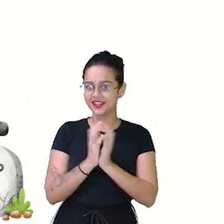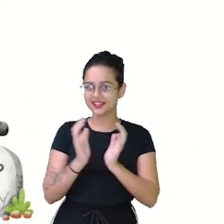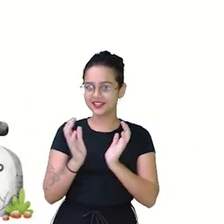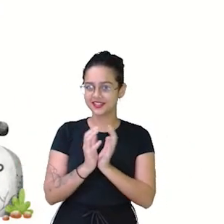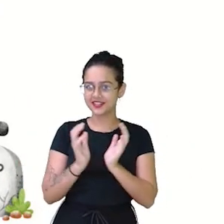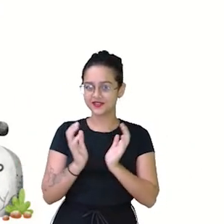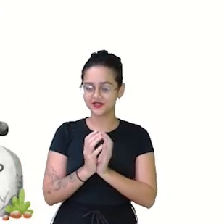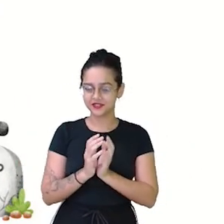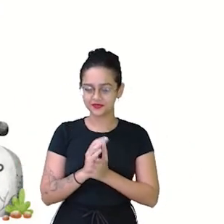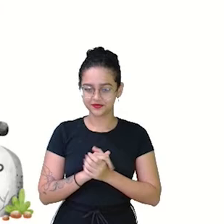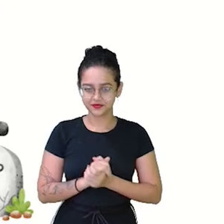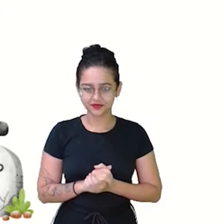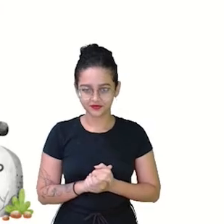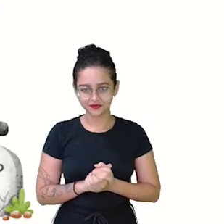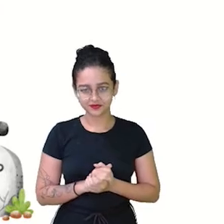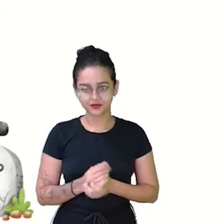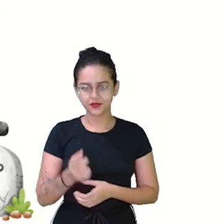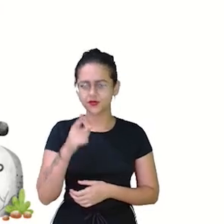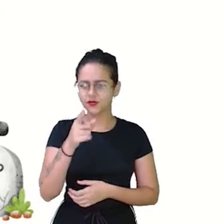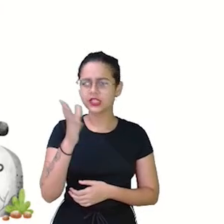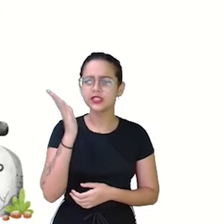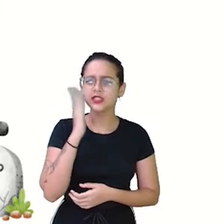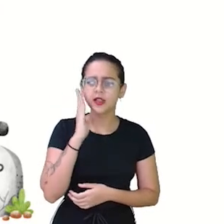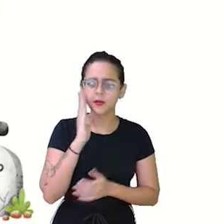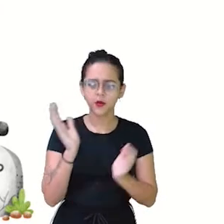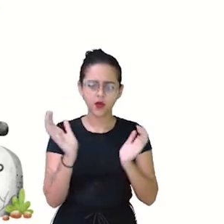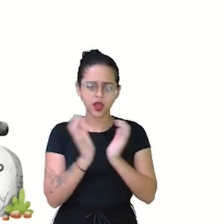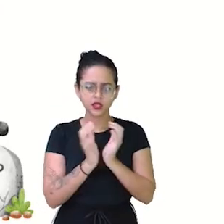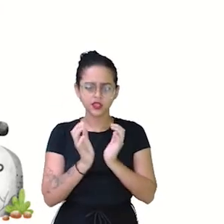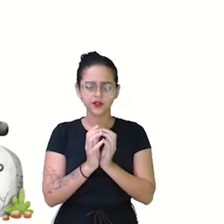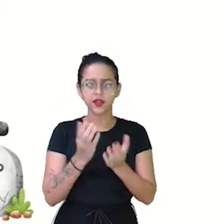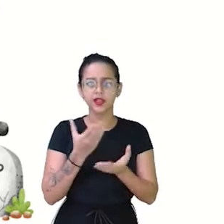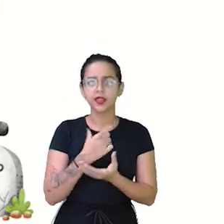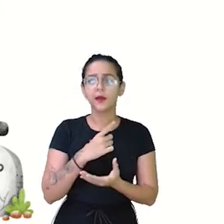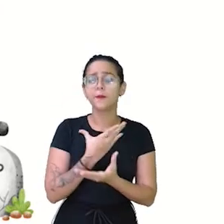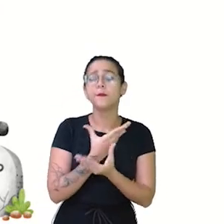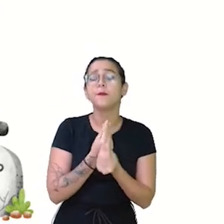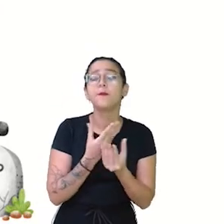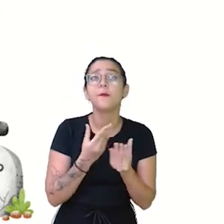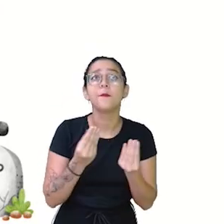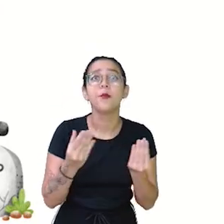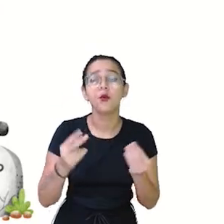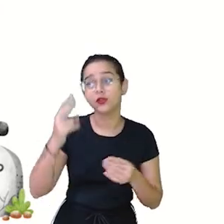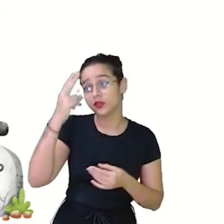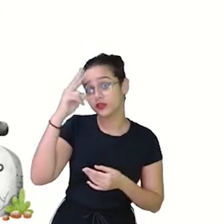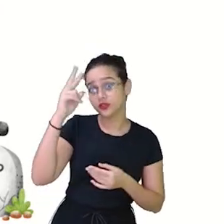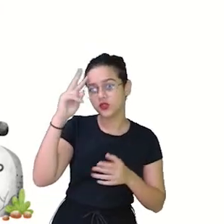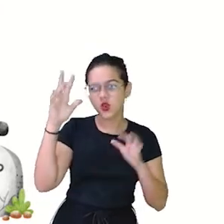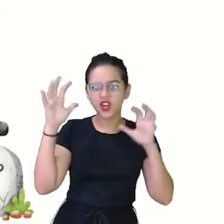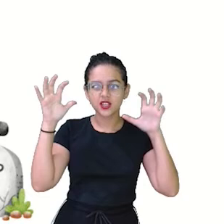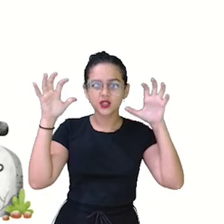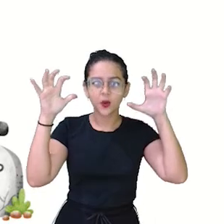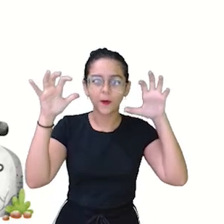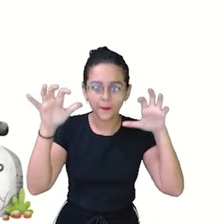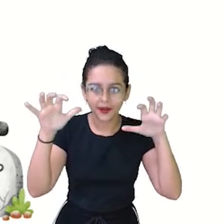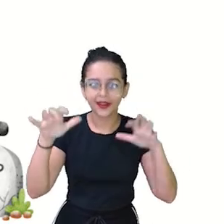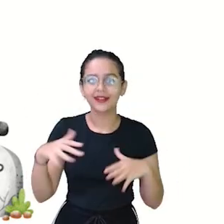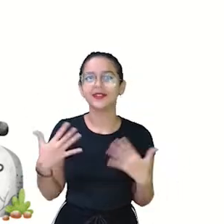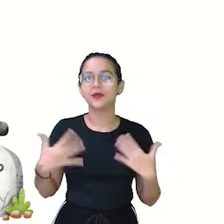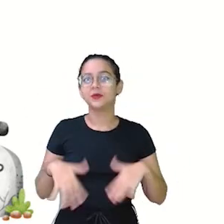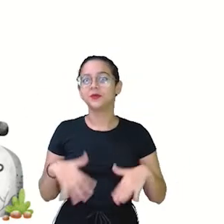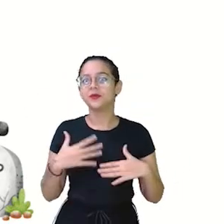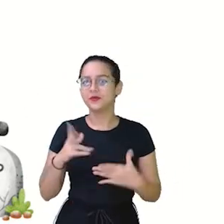Recife. Isso mesmo. Você sabia que o Recife tem muitas histórias assombradas?